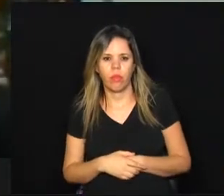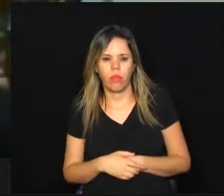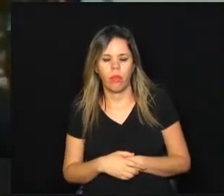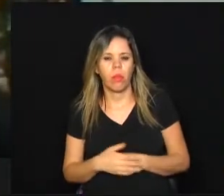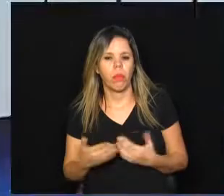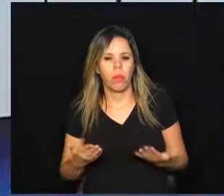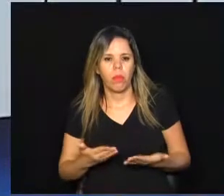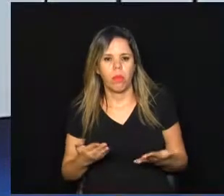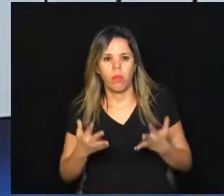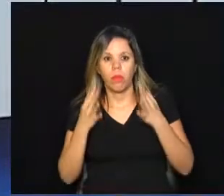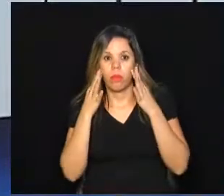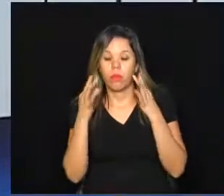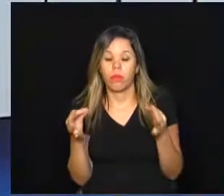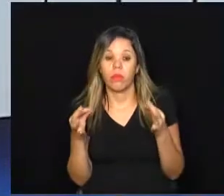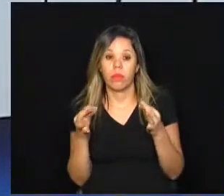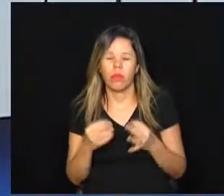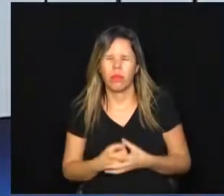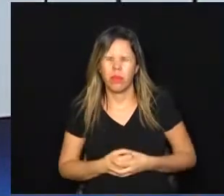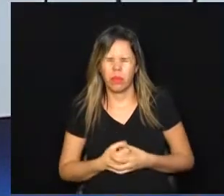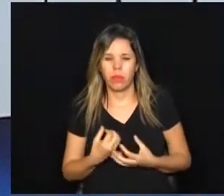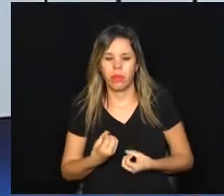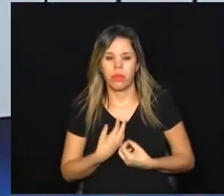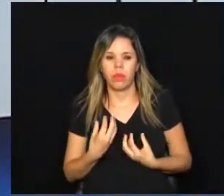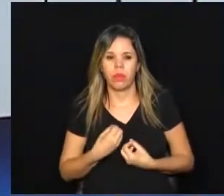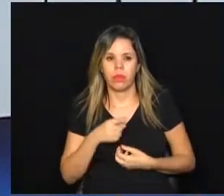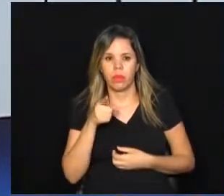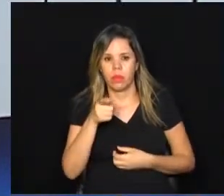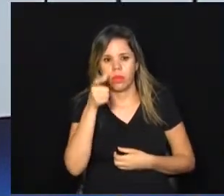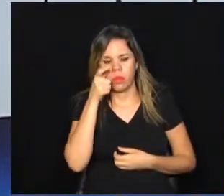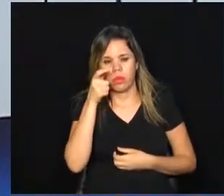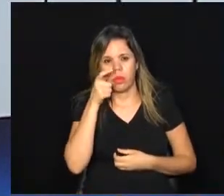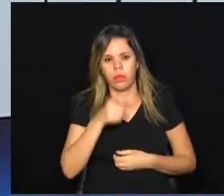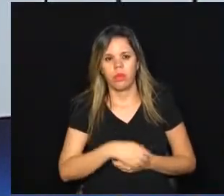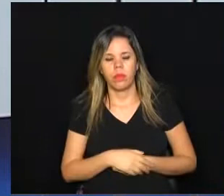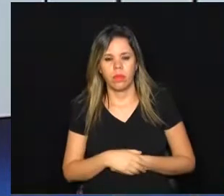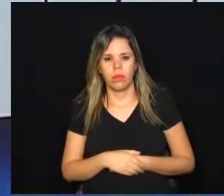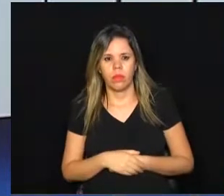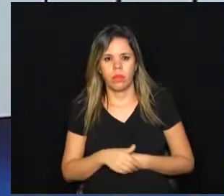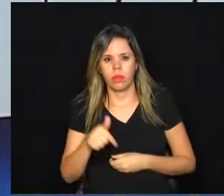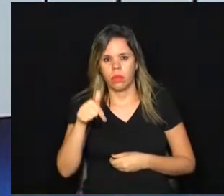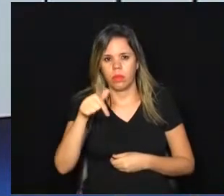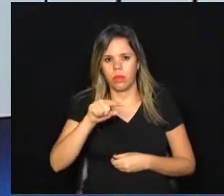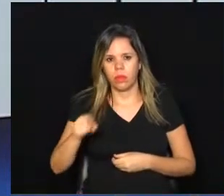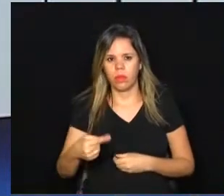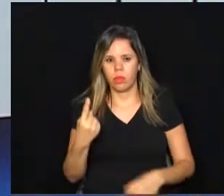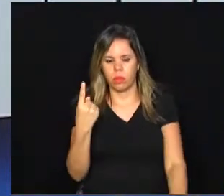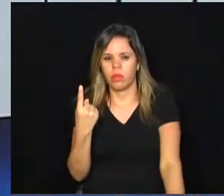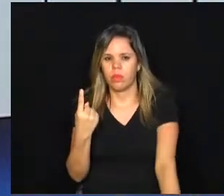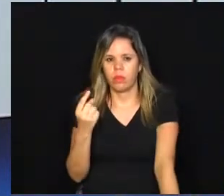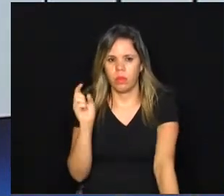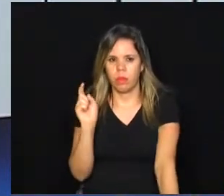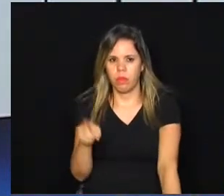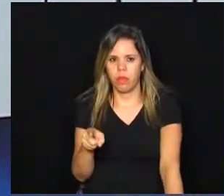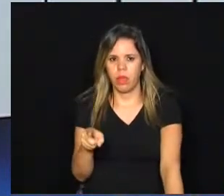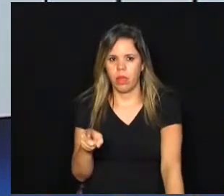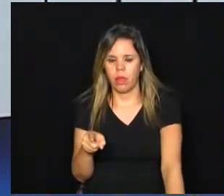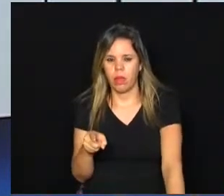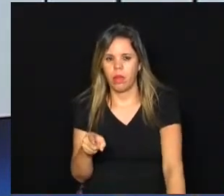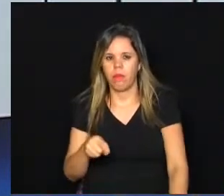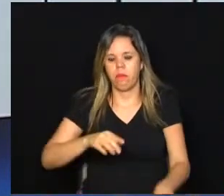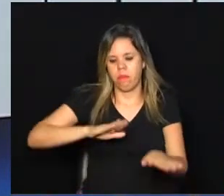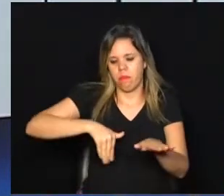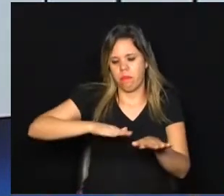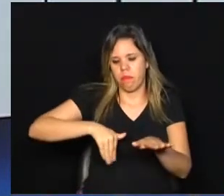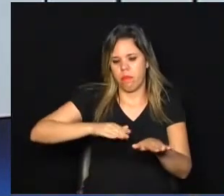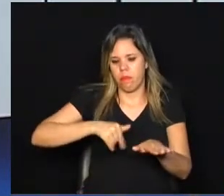Agora, atenção para essa informação, você que está nos acompanhando. 7,1 mil piscinas olímpicas de